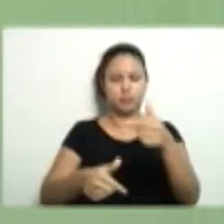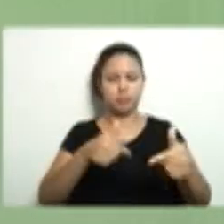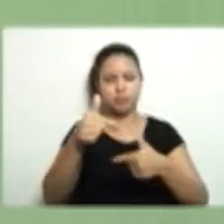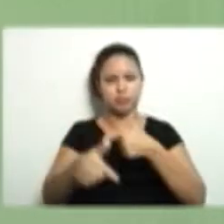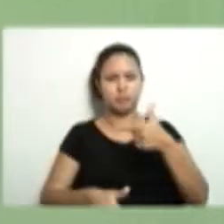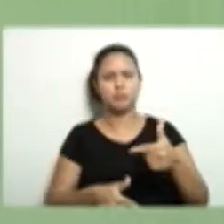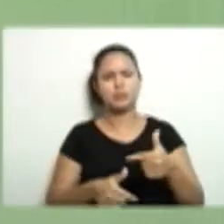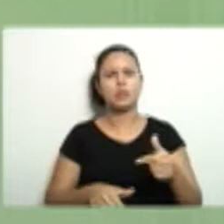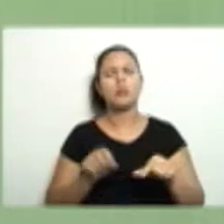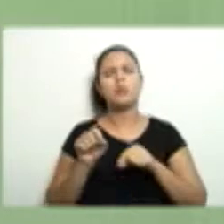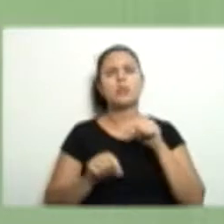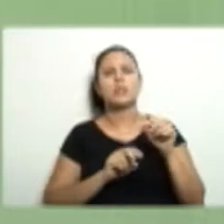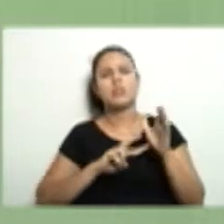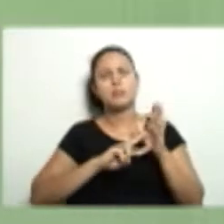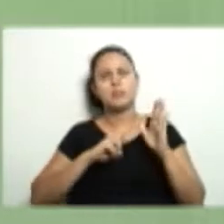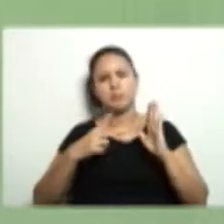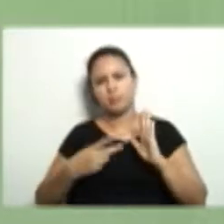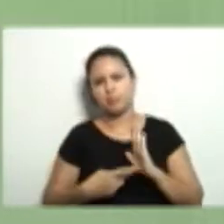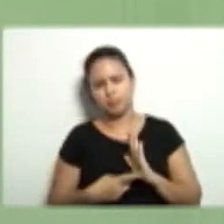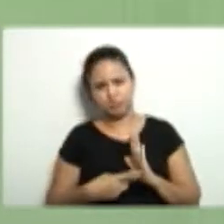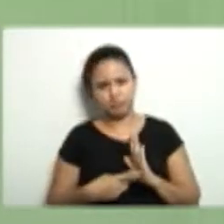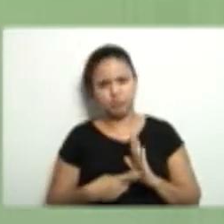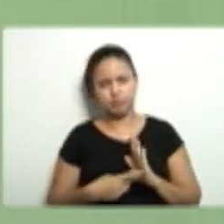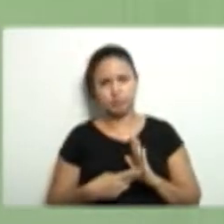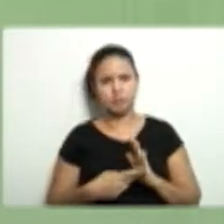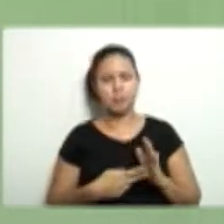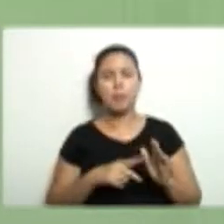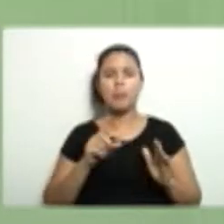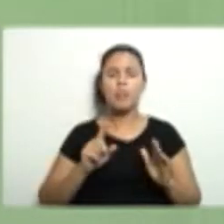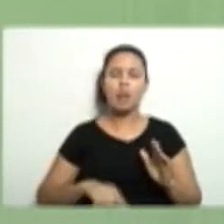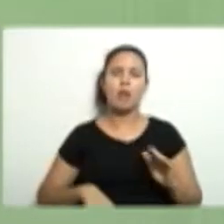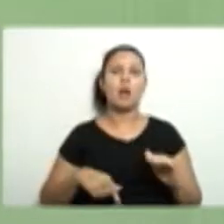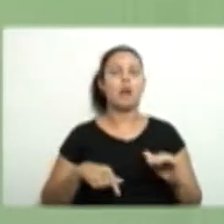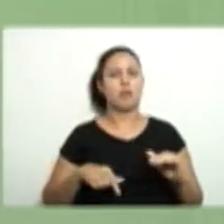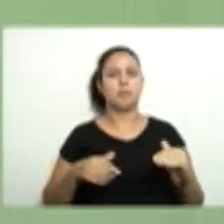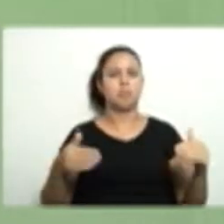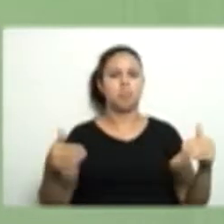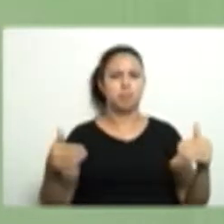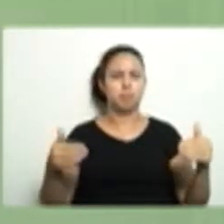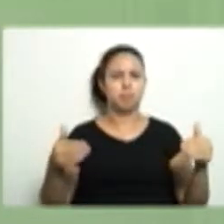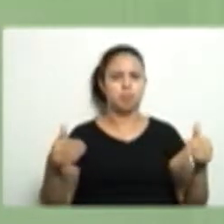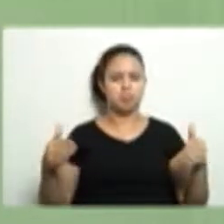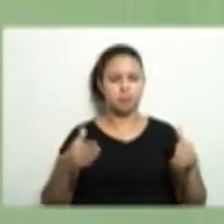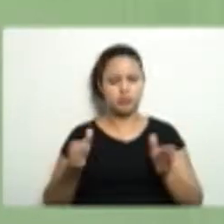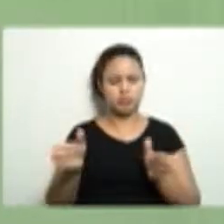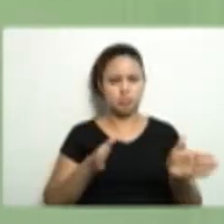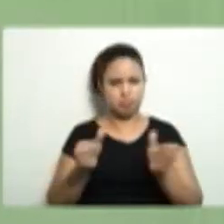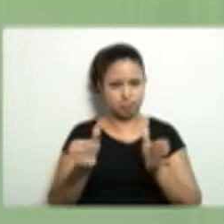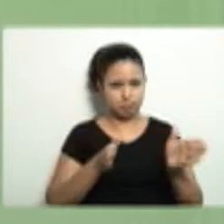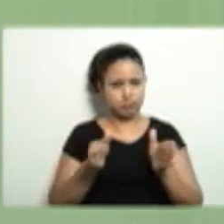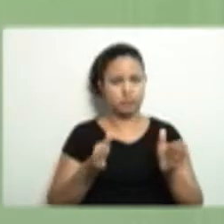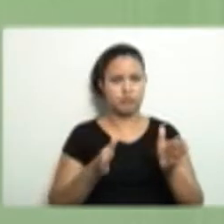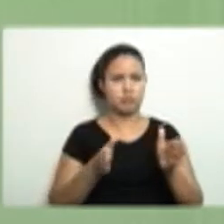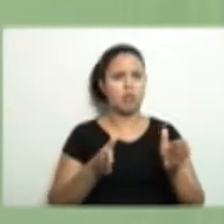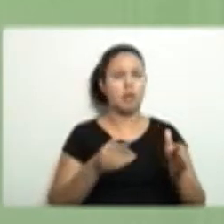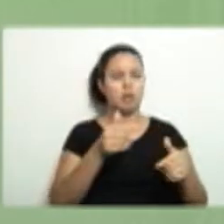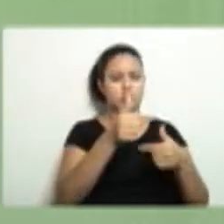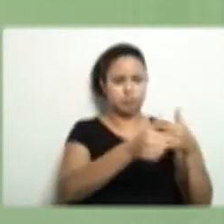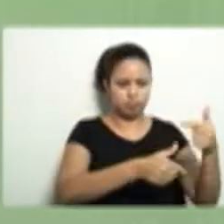Loja de serviços é definida como uma estação intermediária entre os serviços profissionais e os serviços em